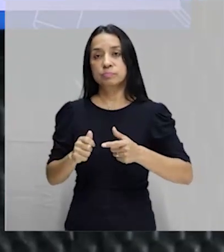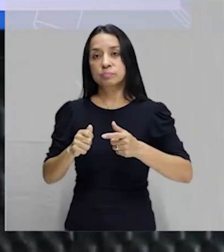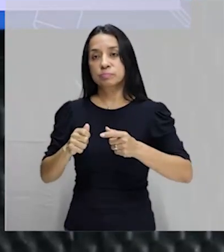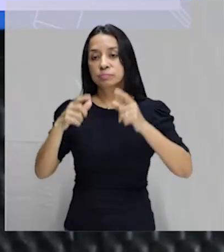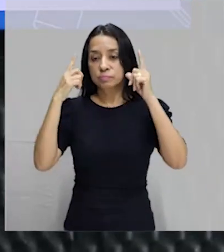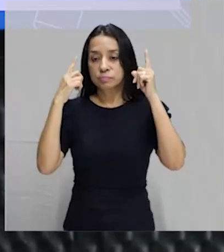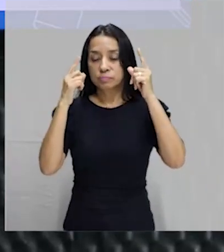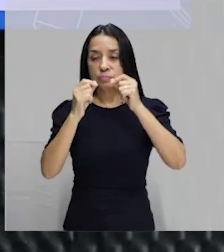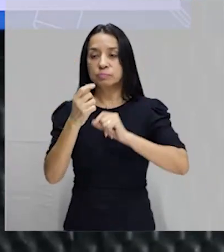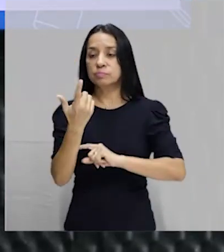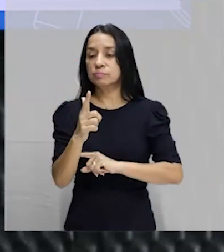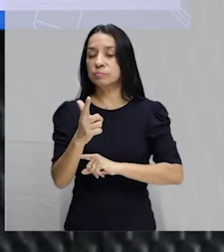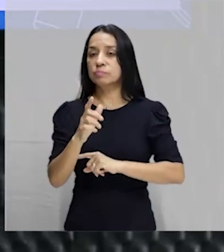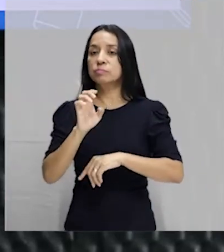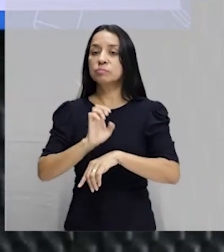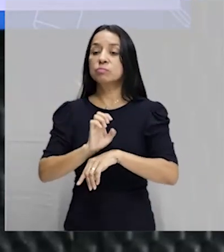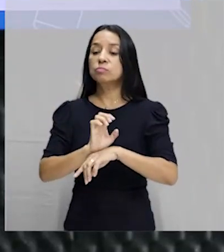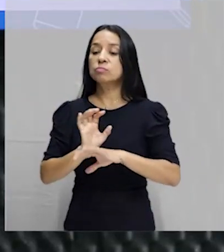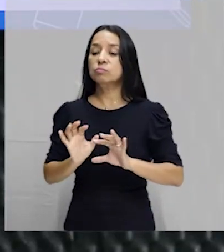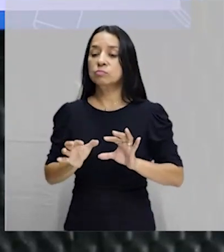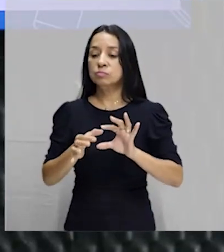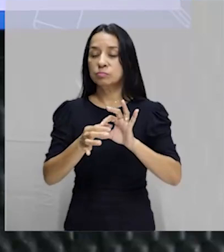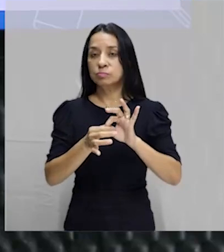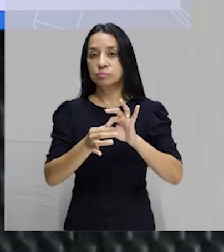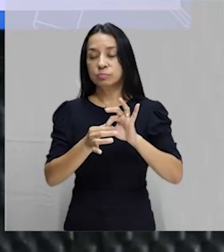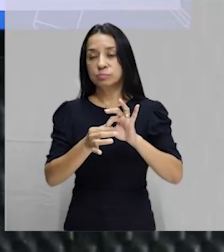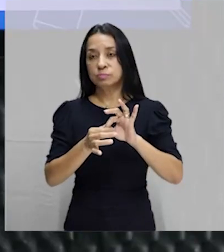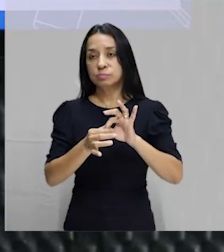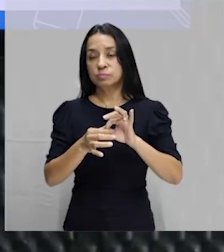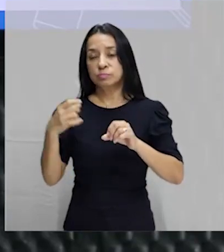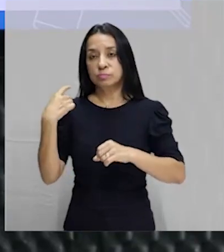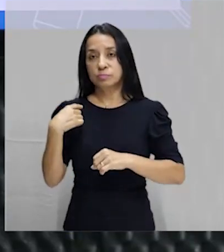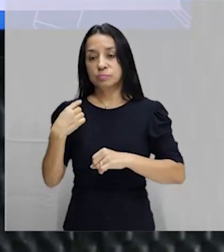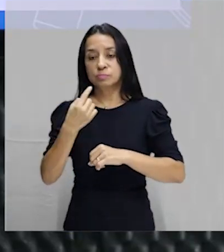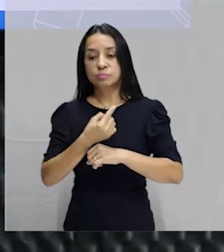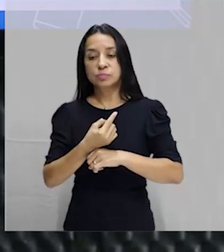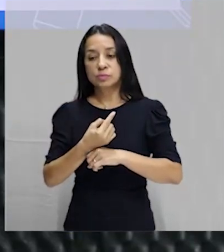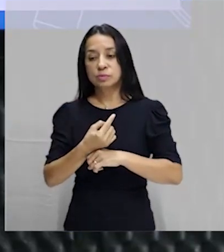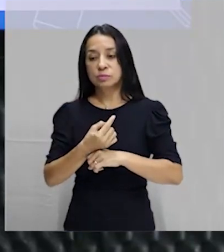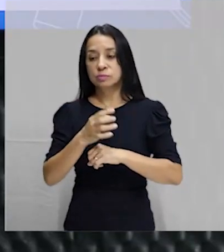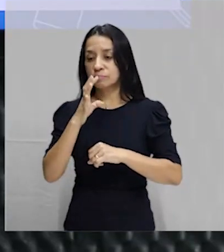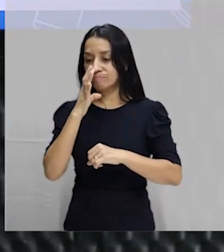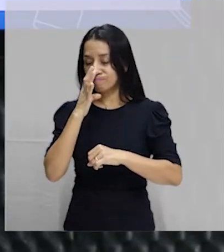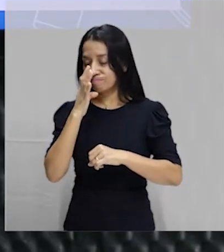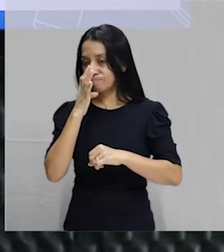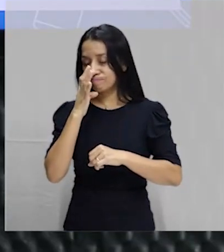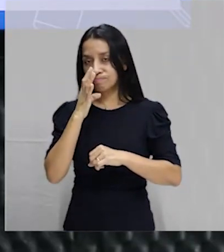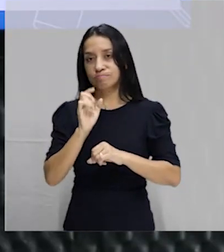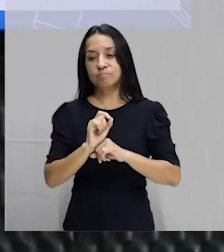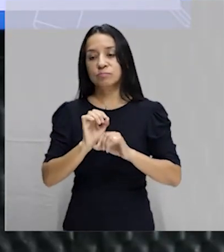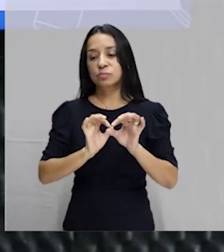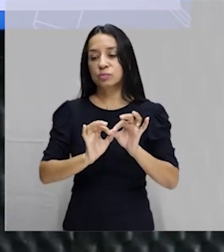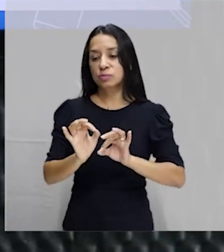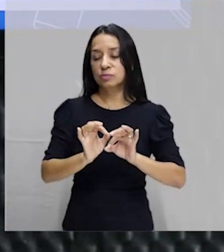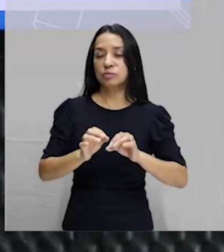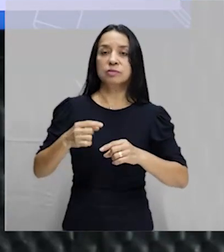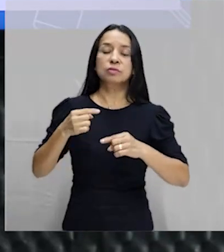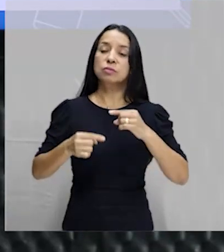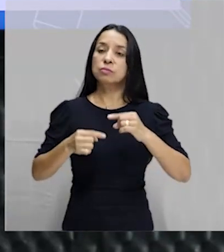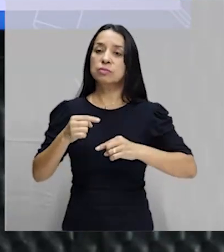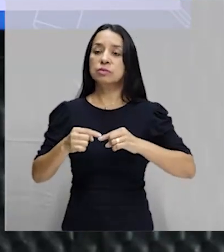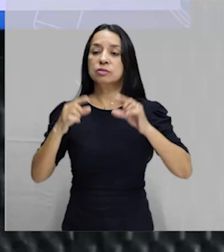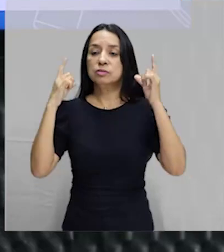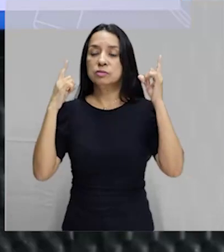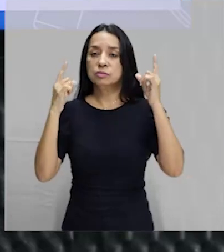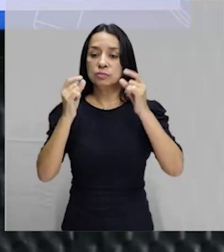não tenhamos um Estado unificado. Nós não iremos observar na organização política dos